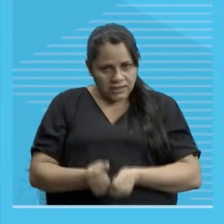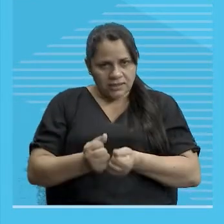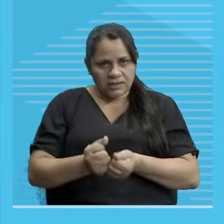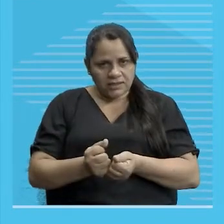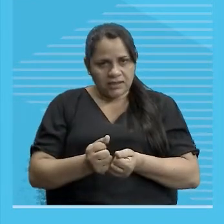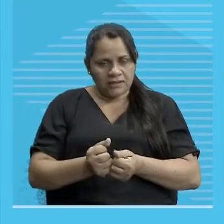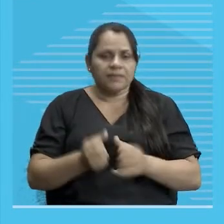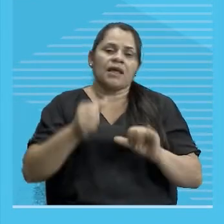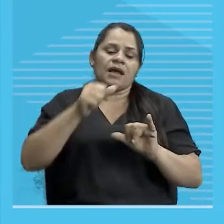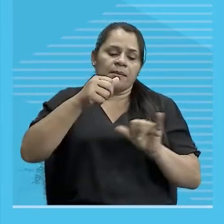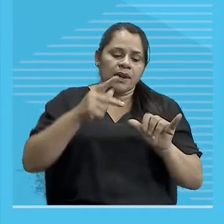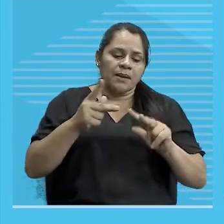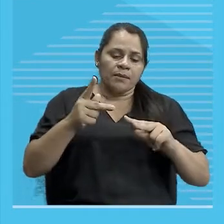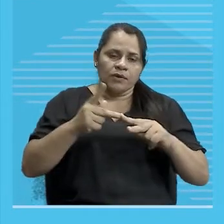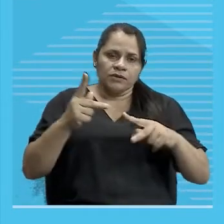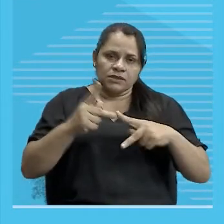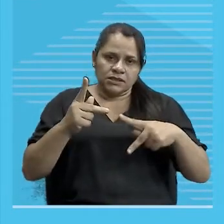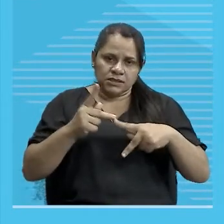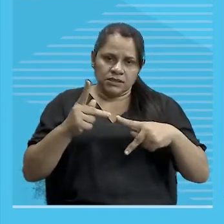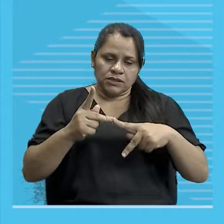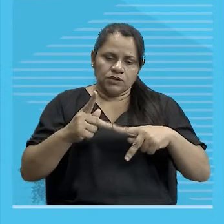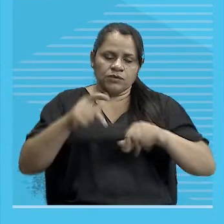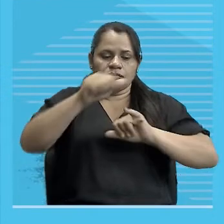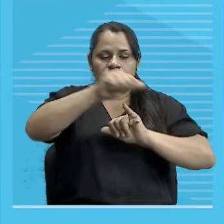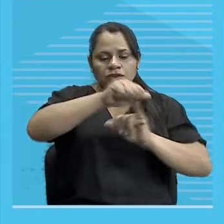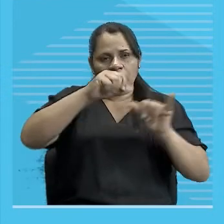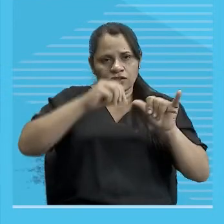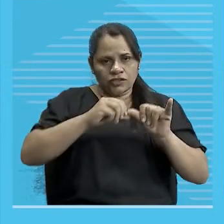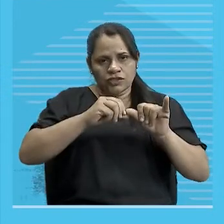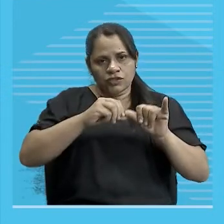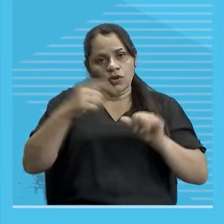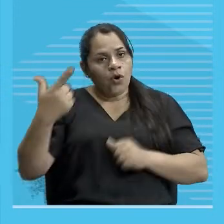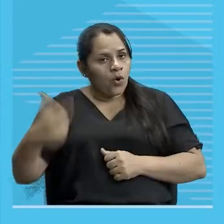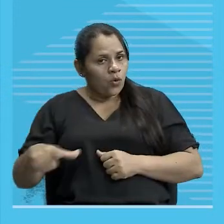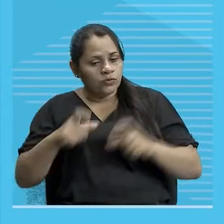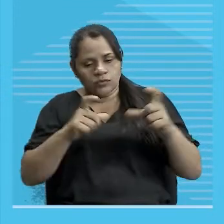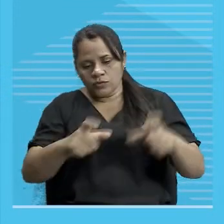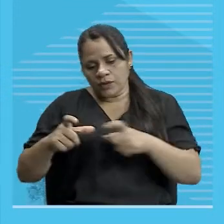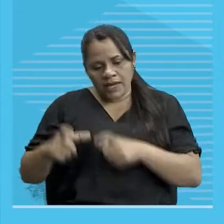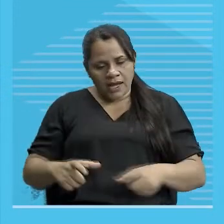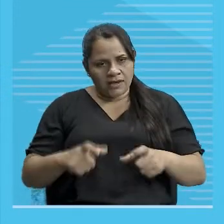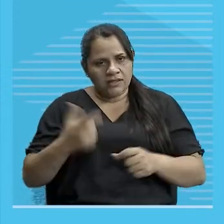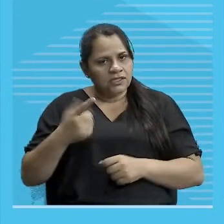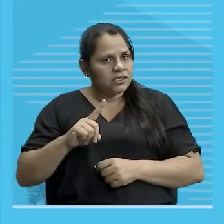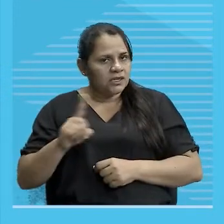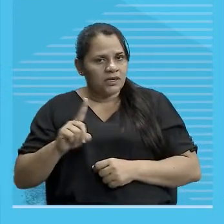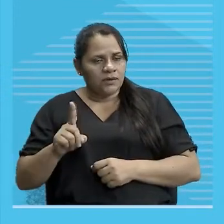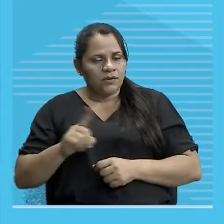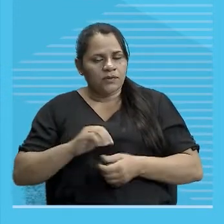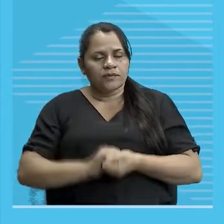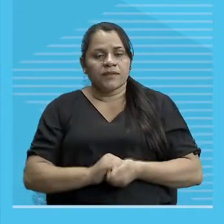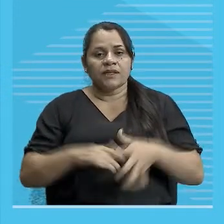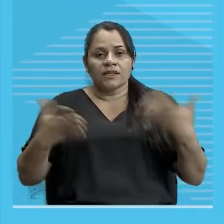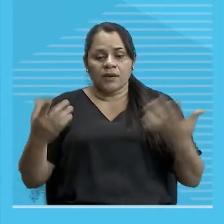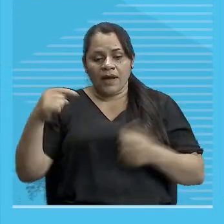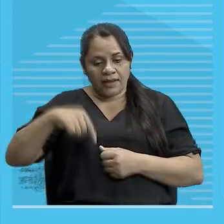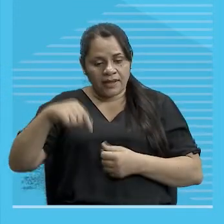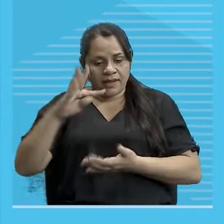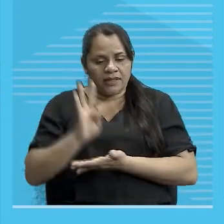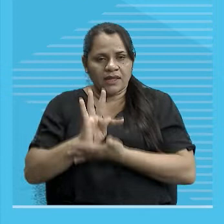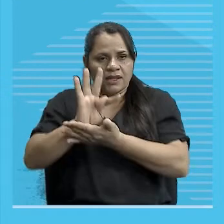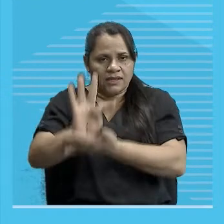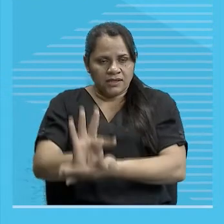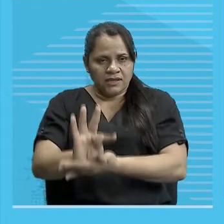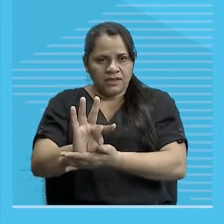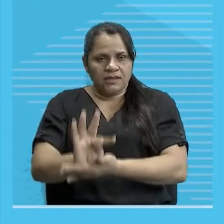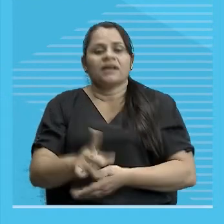não. A dica é bem simples. Você não quer saber se mediante Teresina há acento grave? Pega